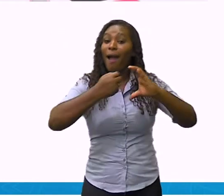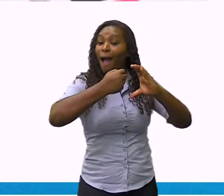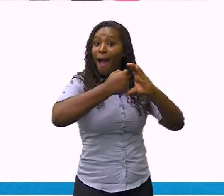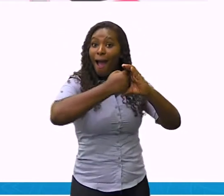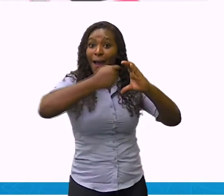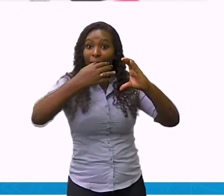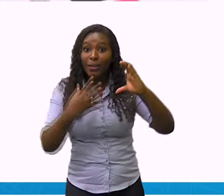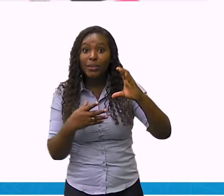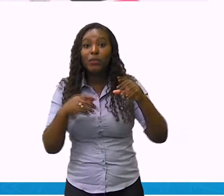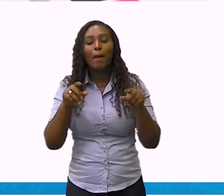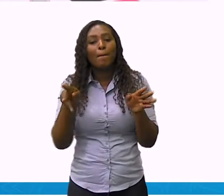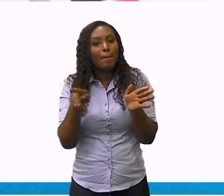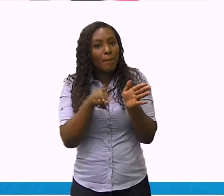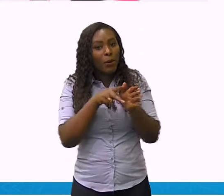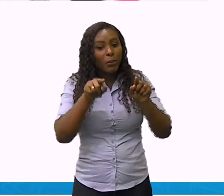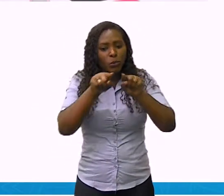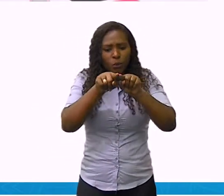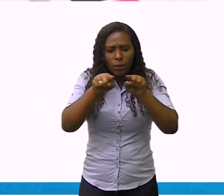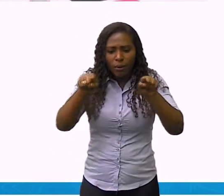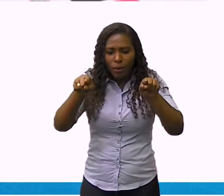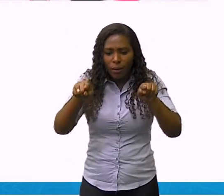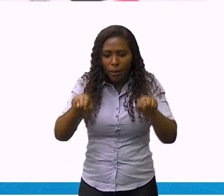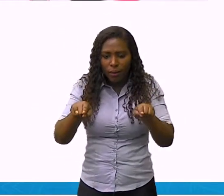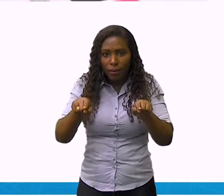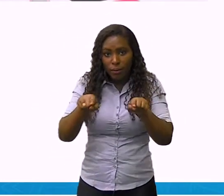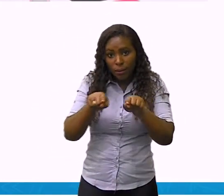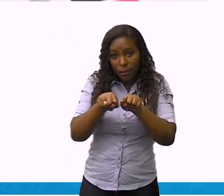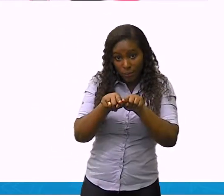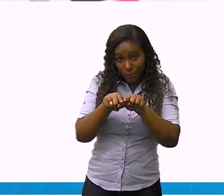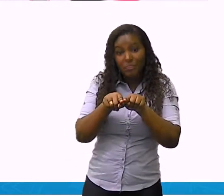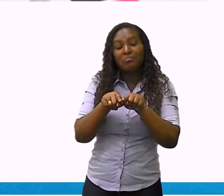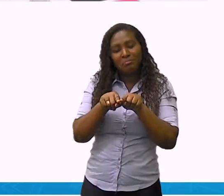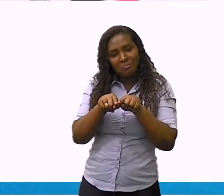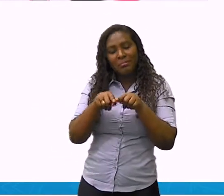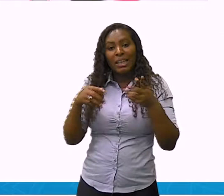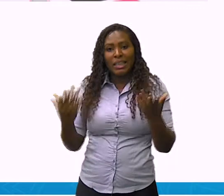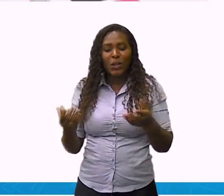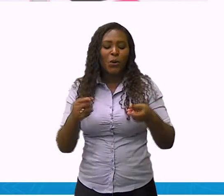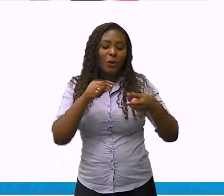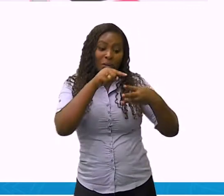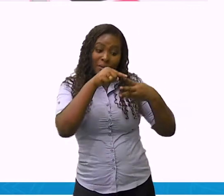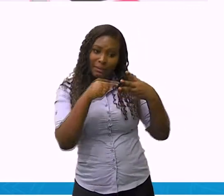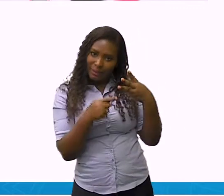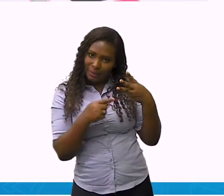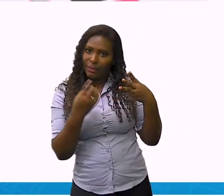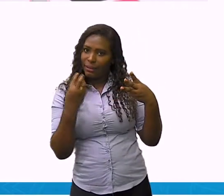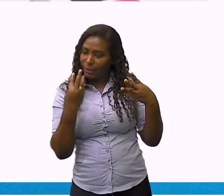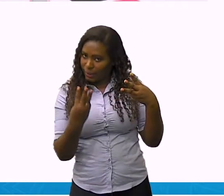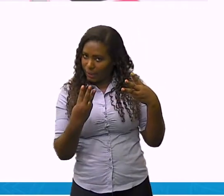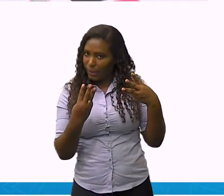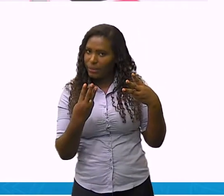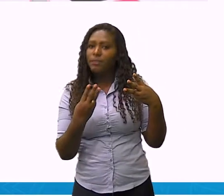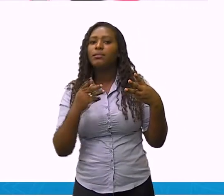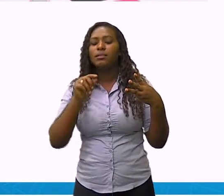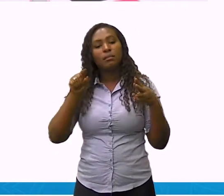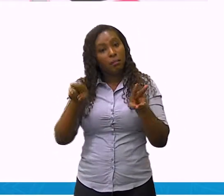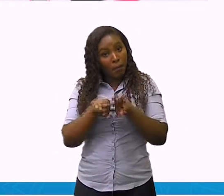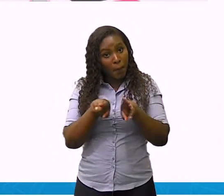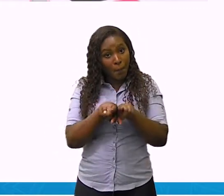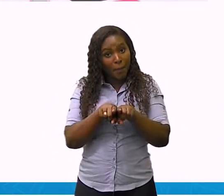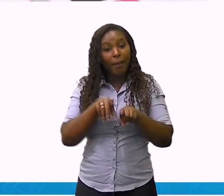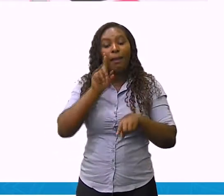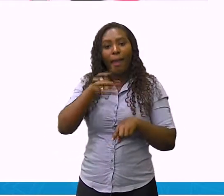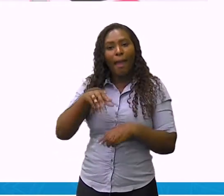do retângulo. Então, além dessas 3 características que eu citei, tem uma outra característica que é específica